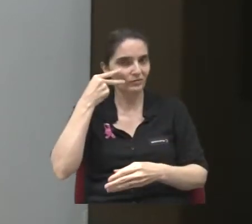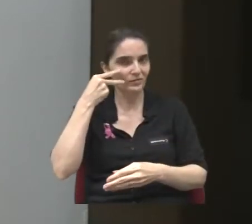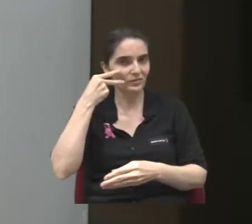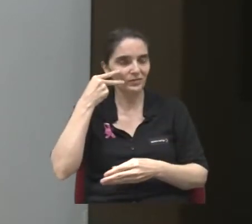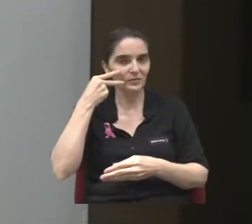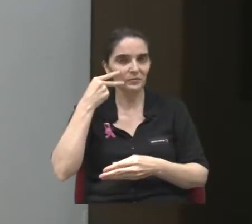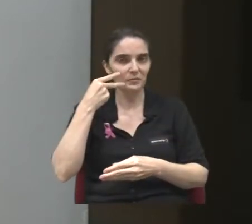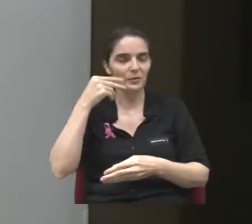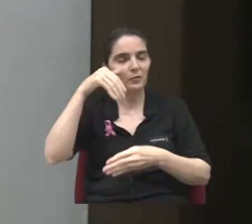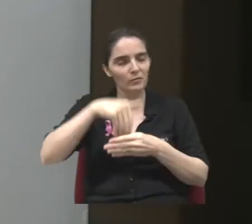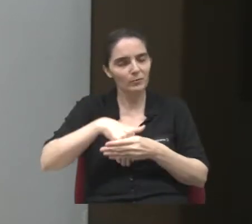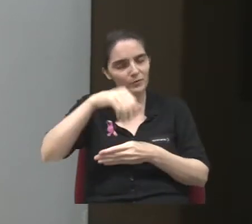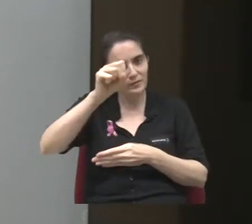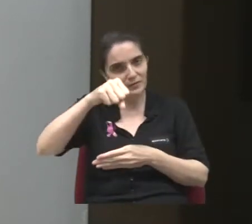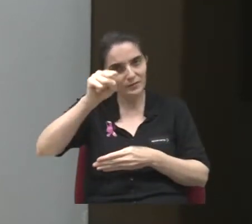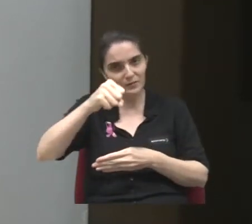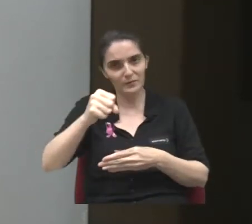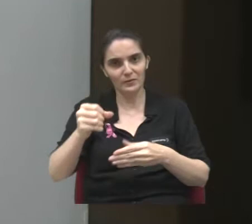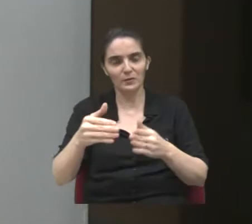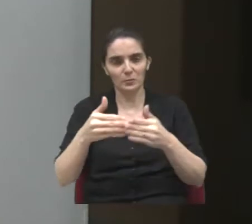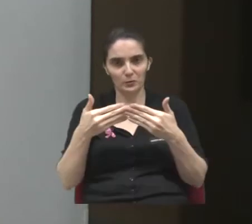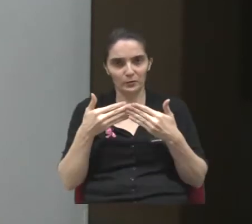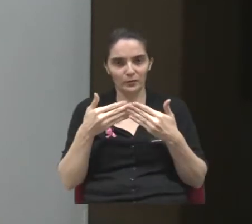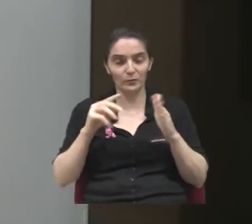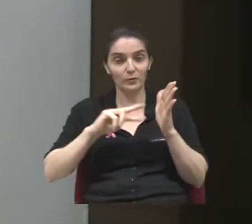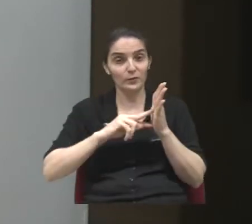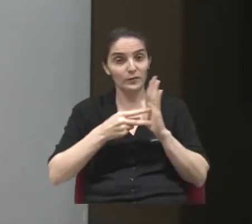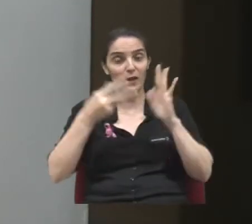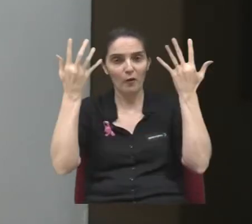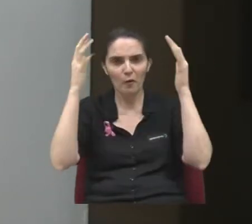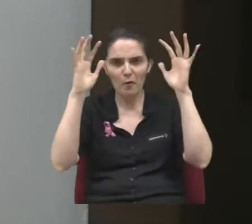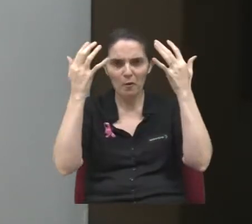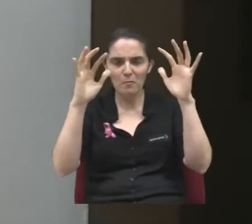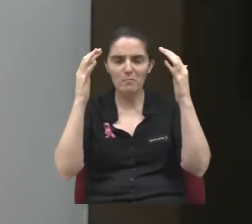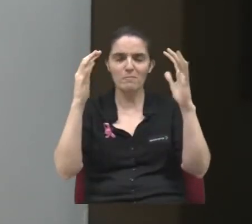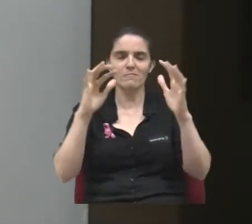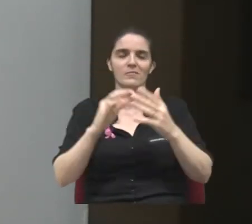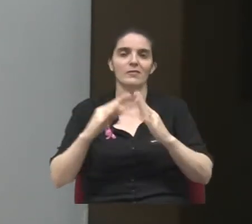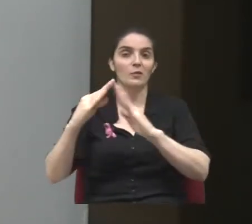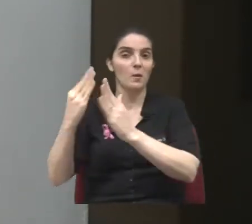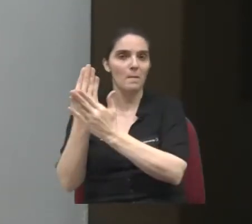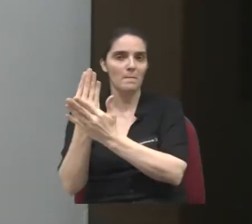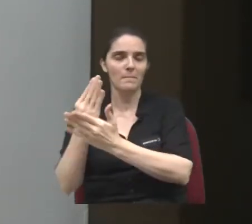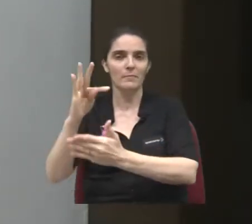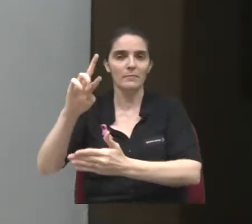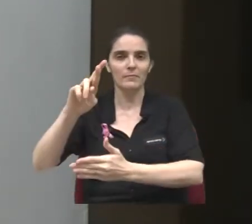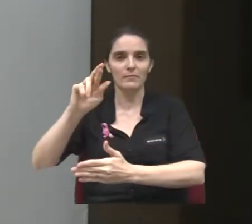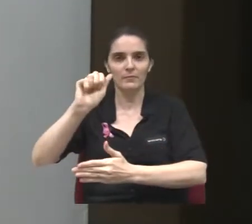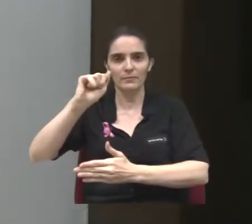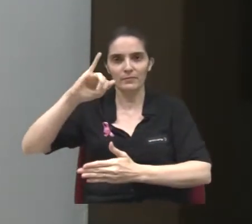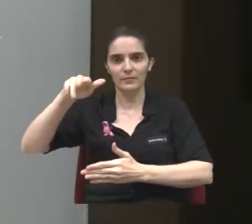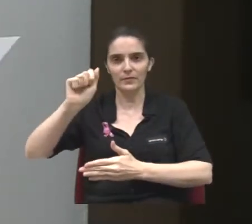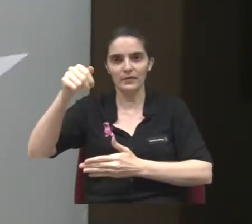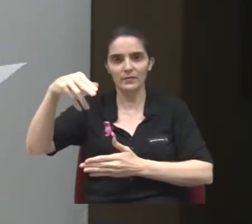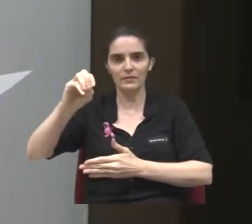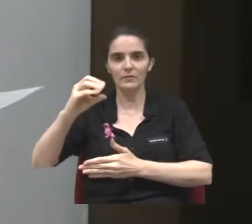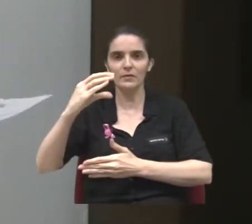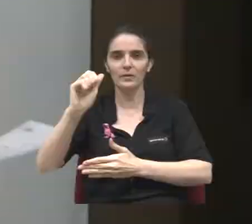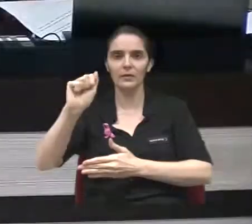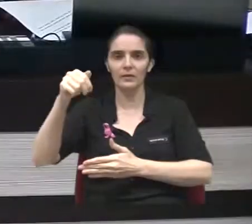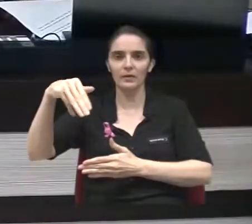acompanhem nesse aplauso público à Escola Trajano Camargo. Muito obrigada, senhor presidente.